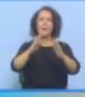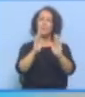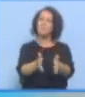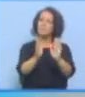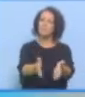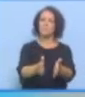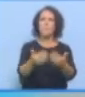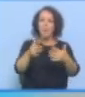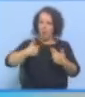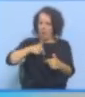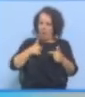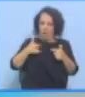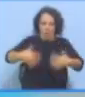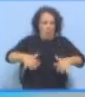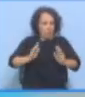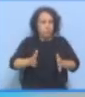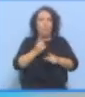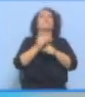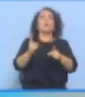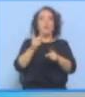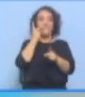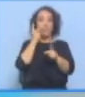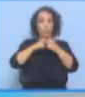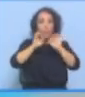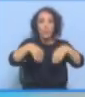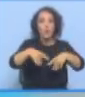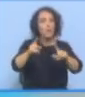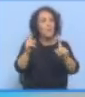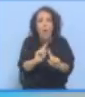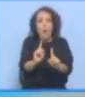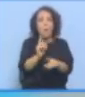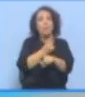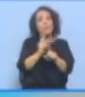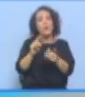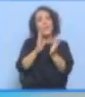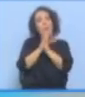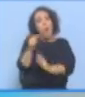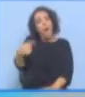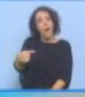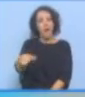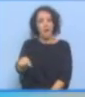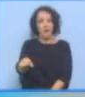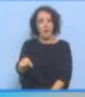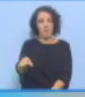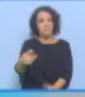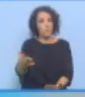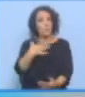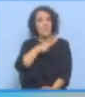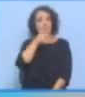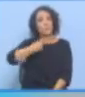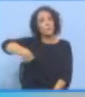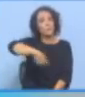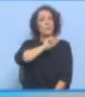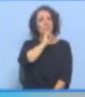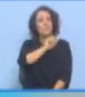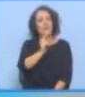porquê? Porque a vida deixou de ter problemas? Não. Porque eu estou convosco. E então é possível viver tudo com mais